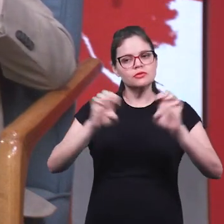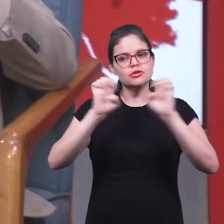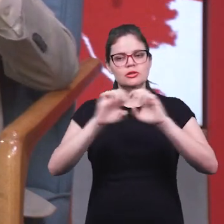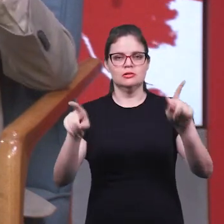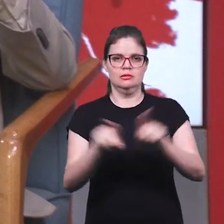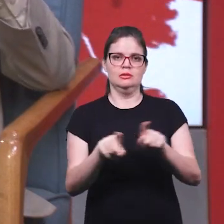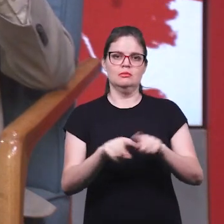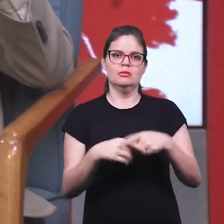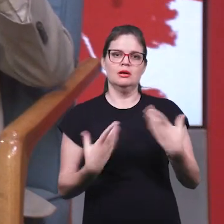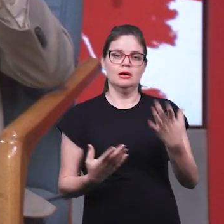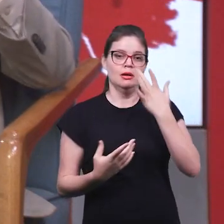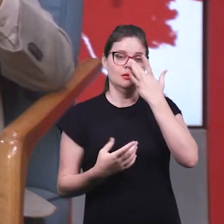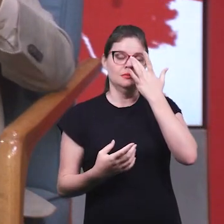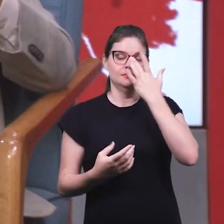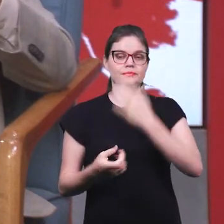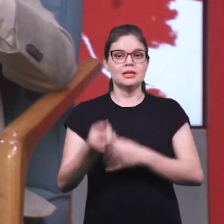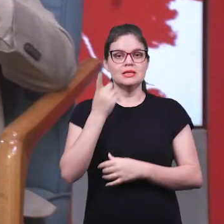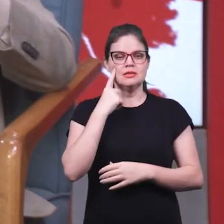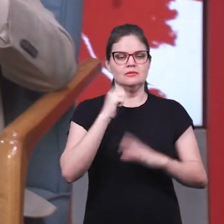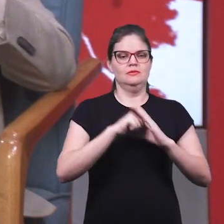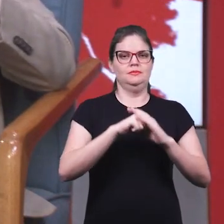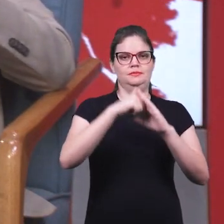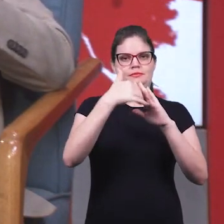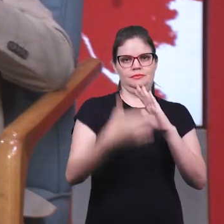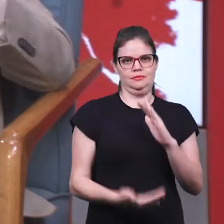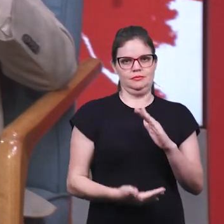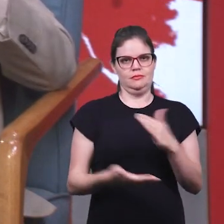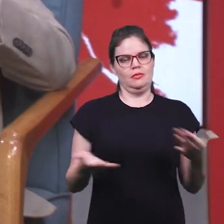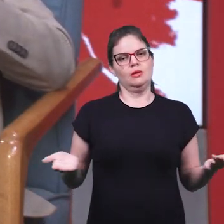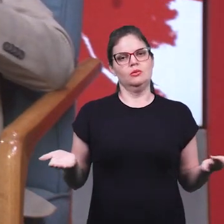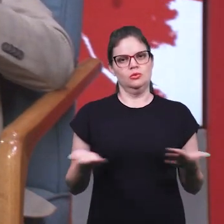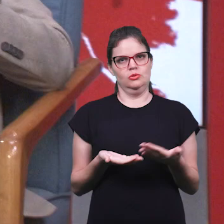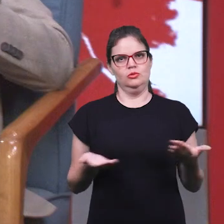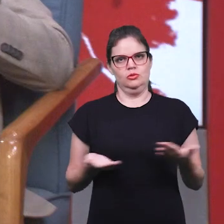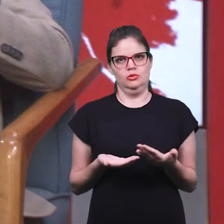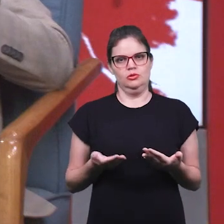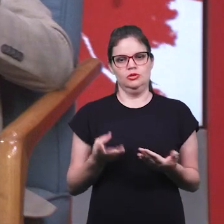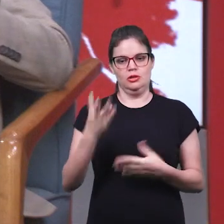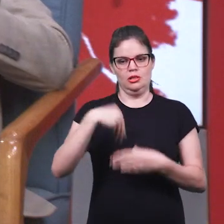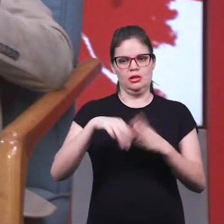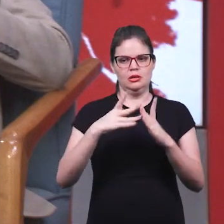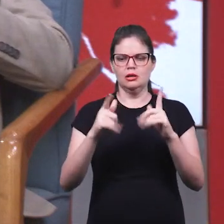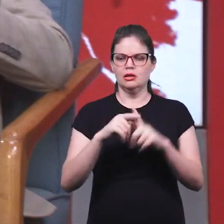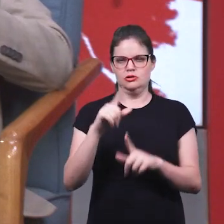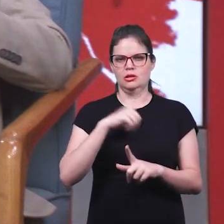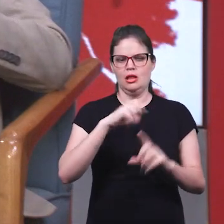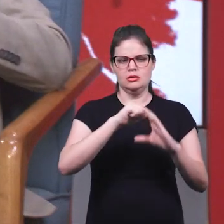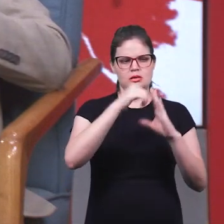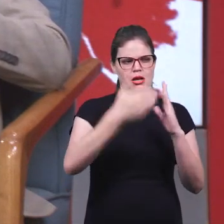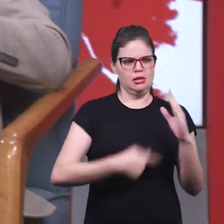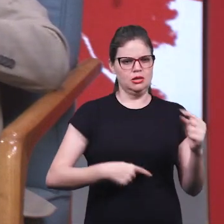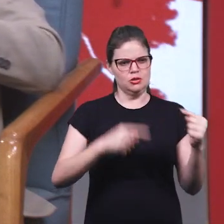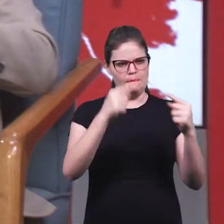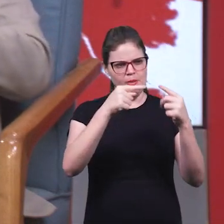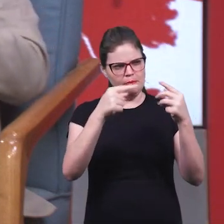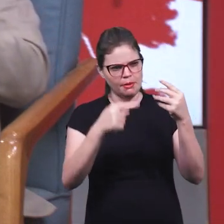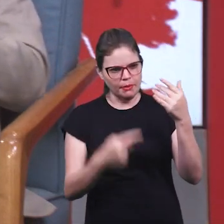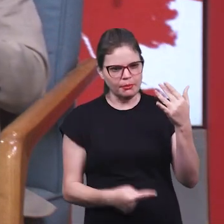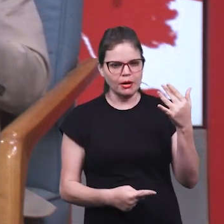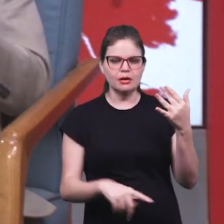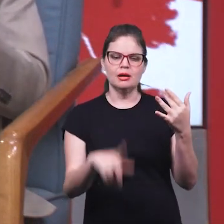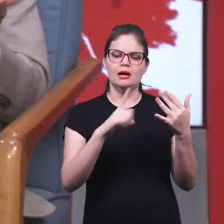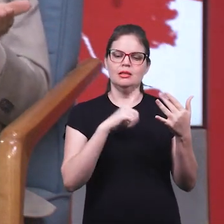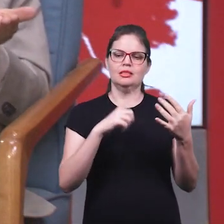evangelista. Então você vê essas características. Hoje, nas nossas igrejas, nós temos